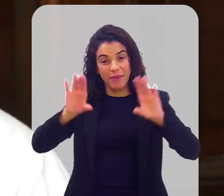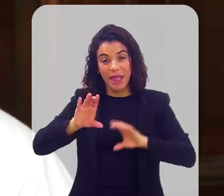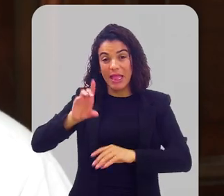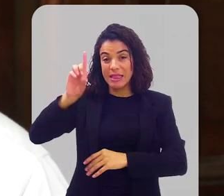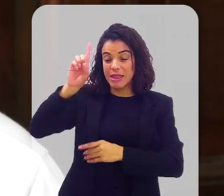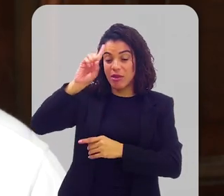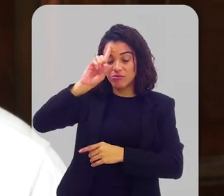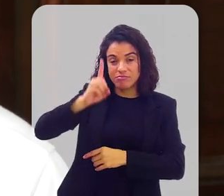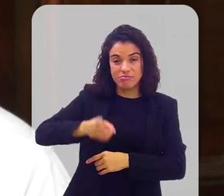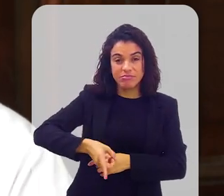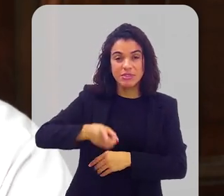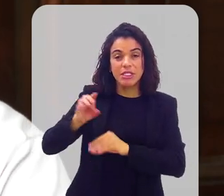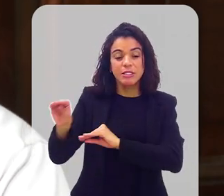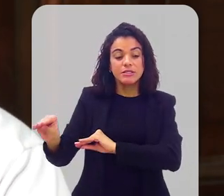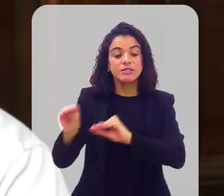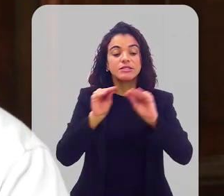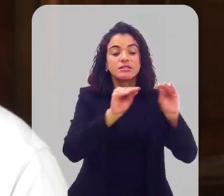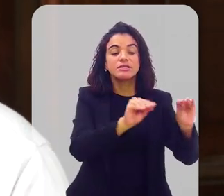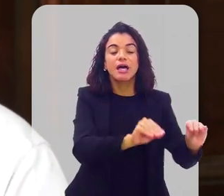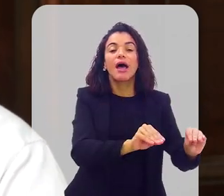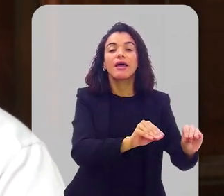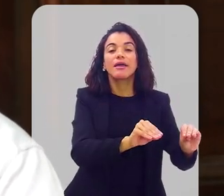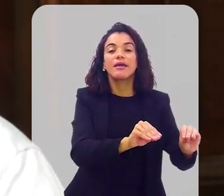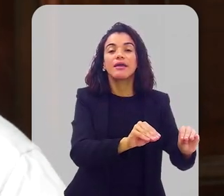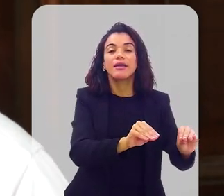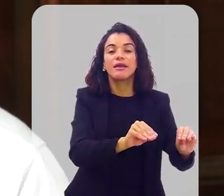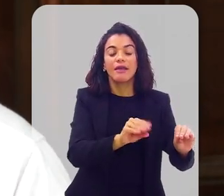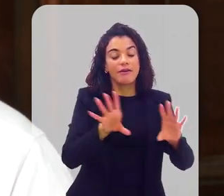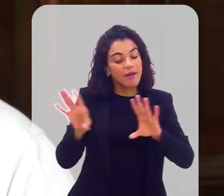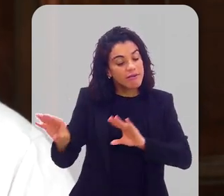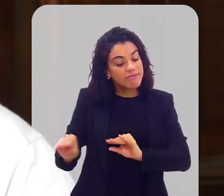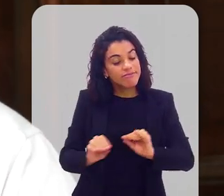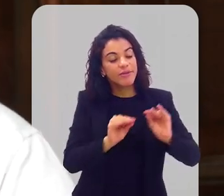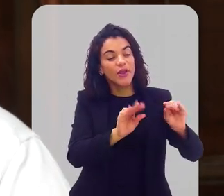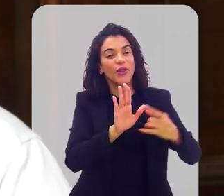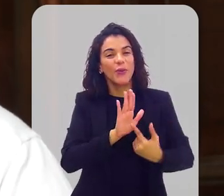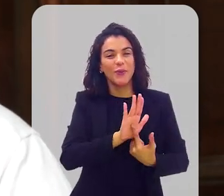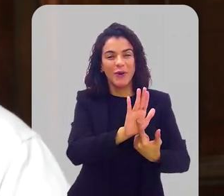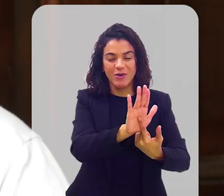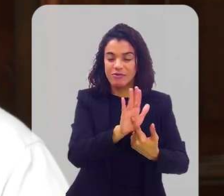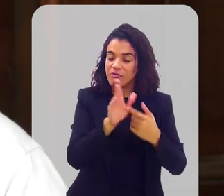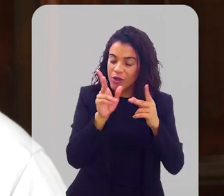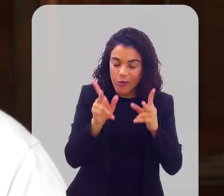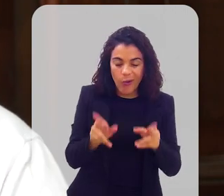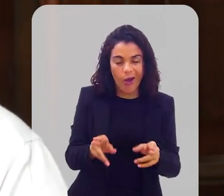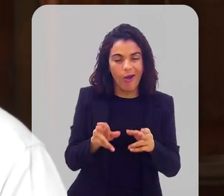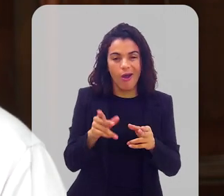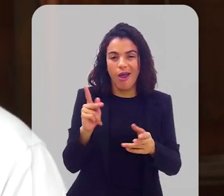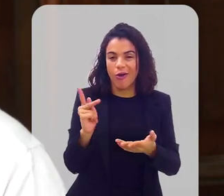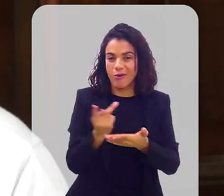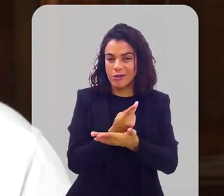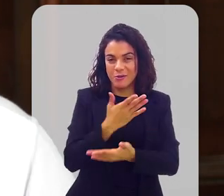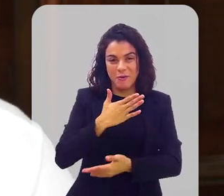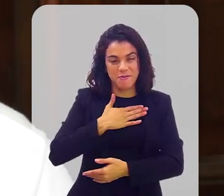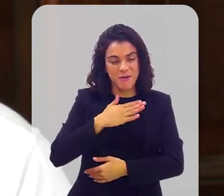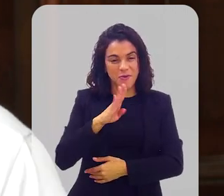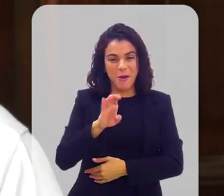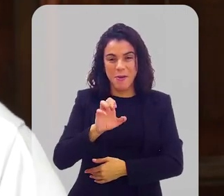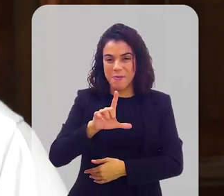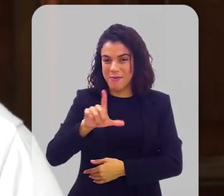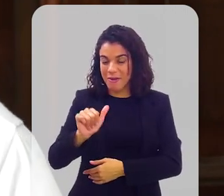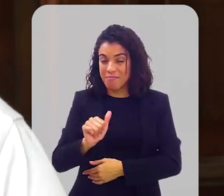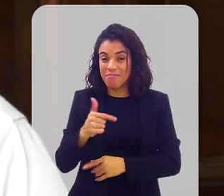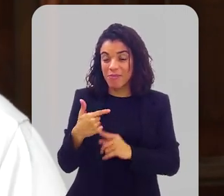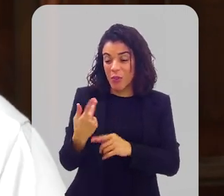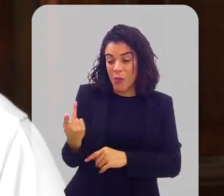Deus vai lá e dá uma ordem. Abraão, sai da tua terra, sai Meu da tua parentela. Deus. Meu Deus. Para uma terra que eu te mostrarei. E foi exatamente isso que aconteceu comigo e com a